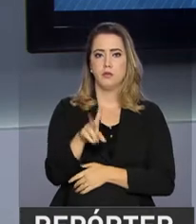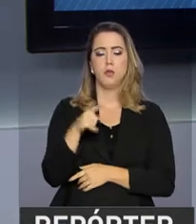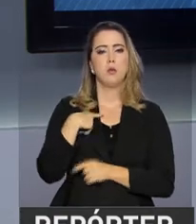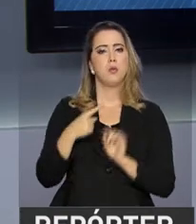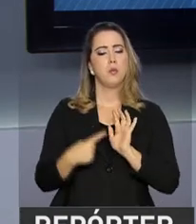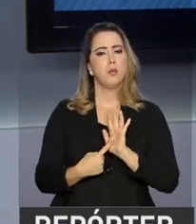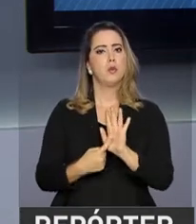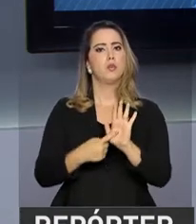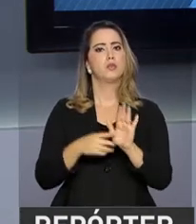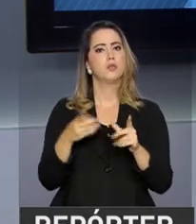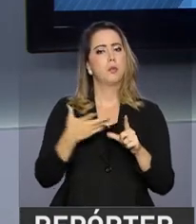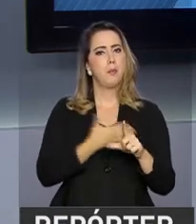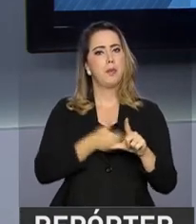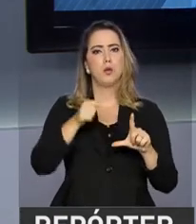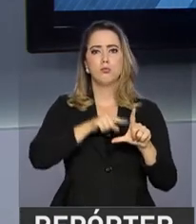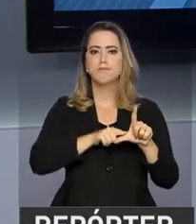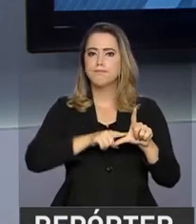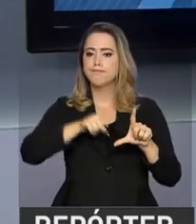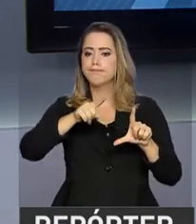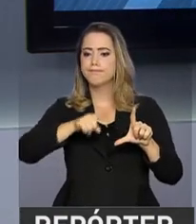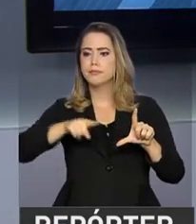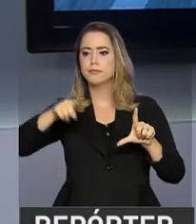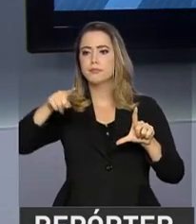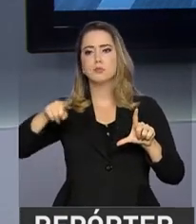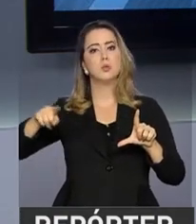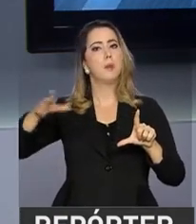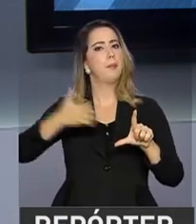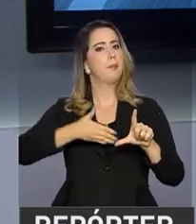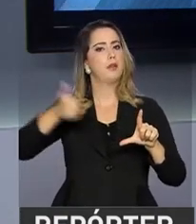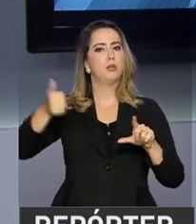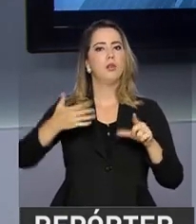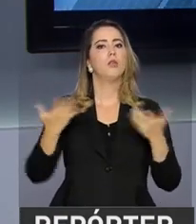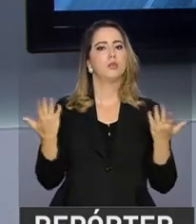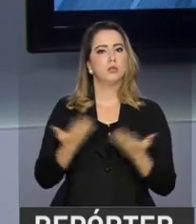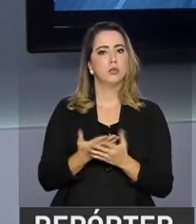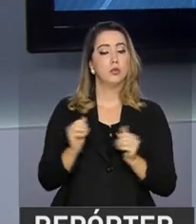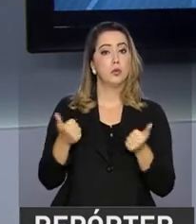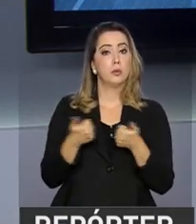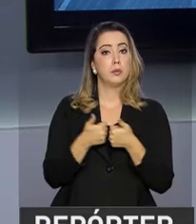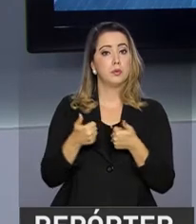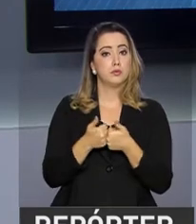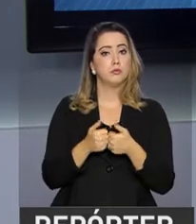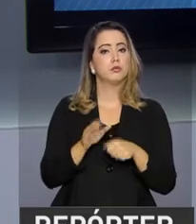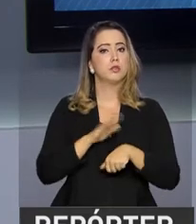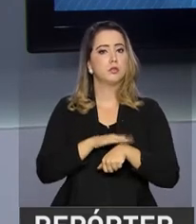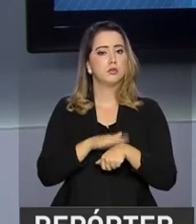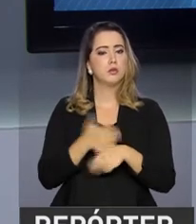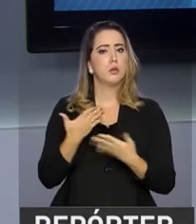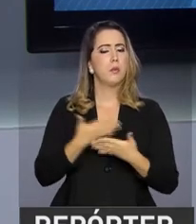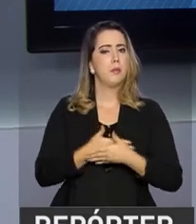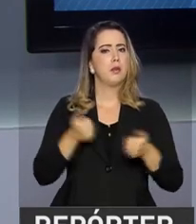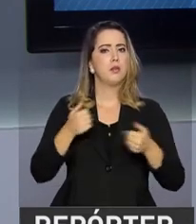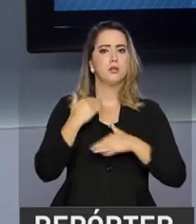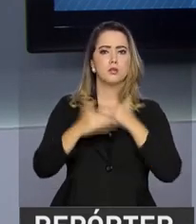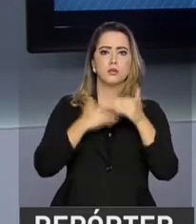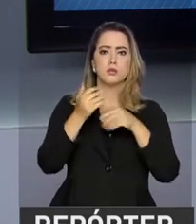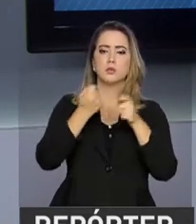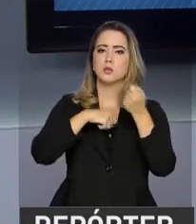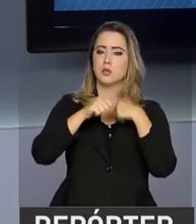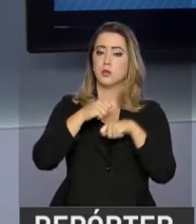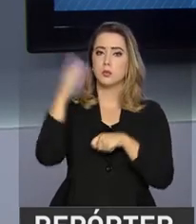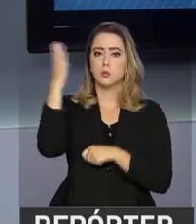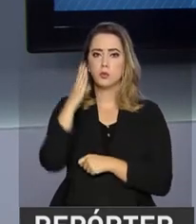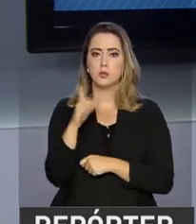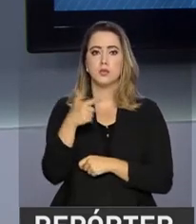de evolução favorável do mercado de trabalho no curto prazo vem em linha com a expectativa de melhora do crescimento da economia brasileira